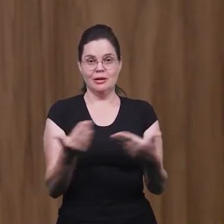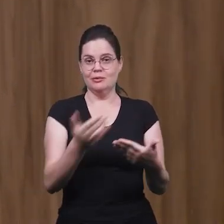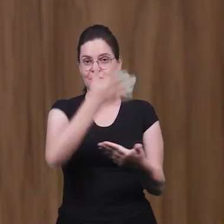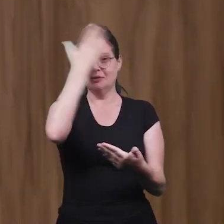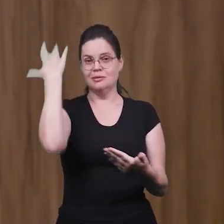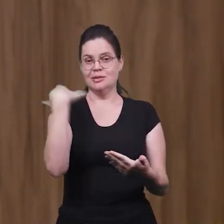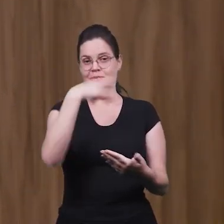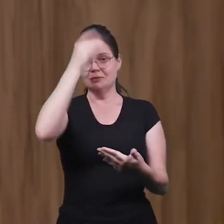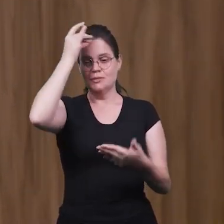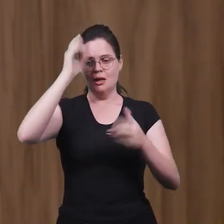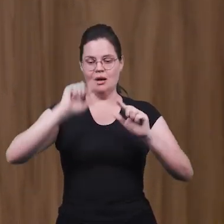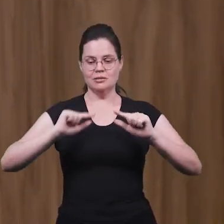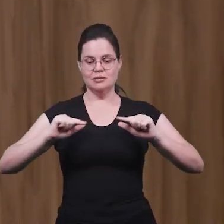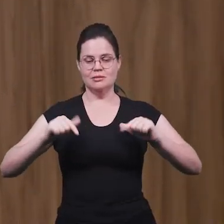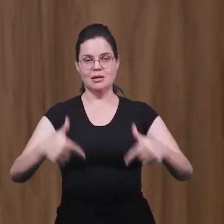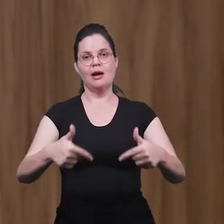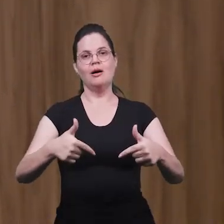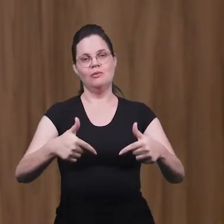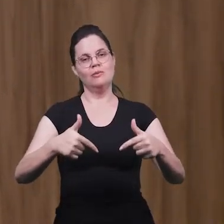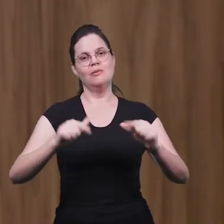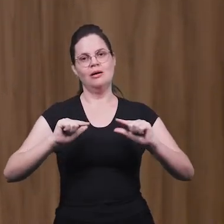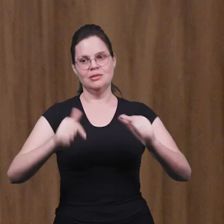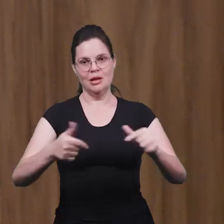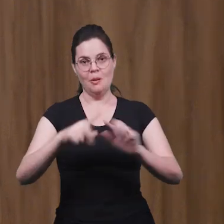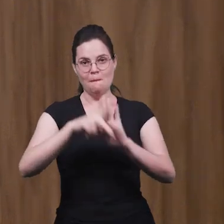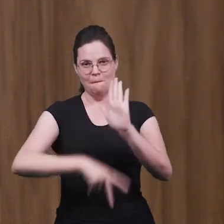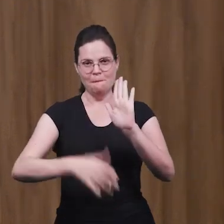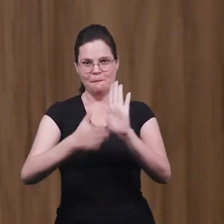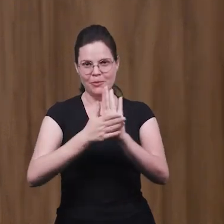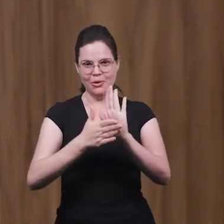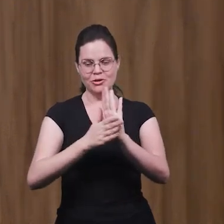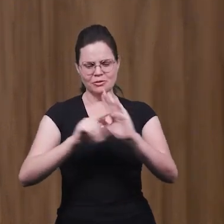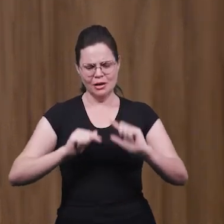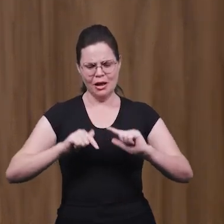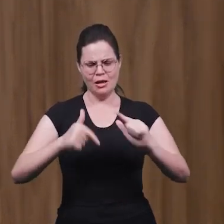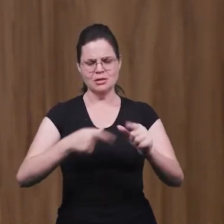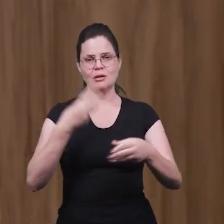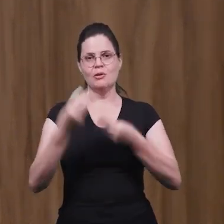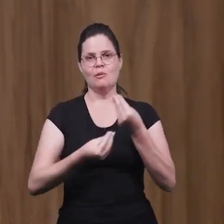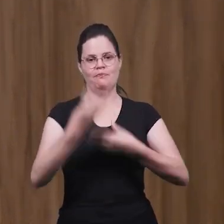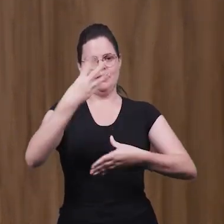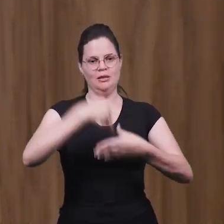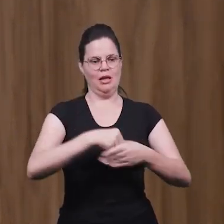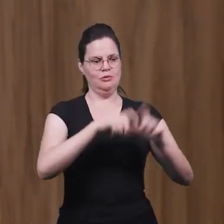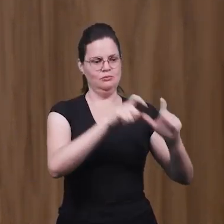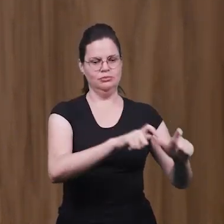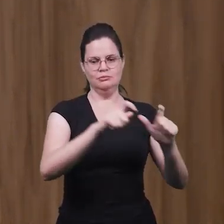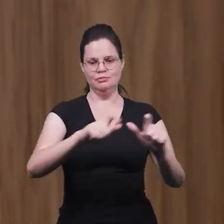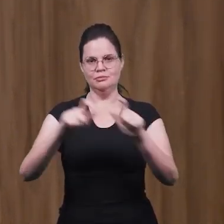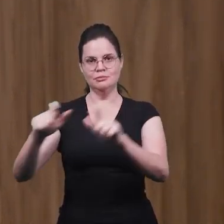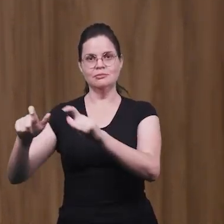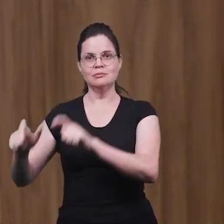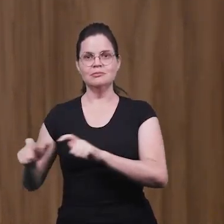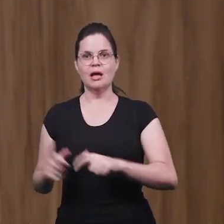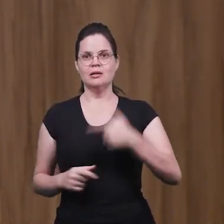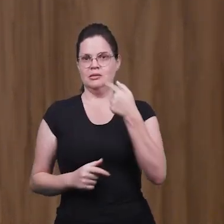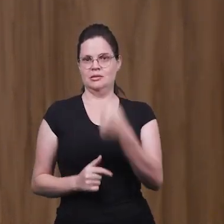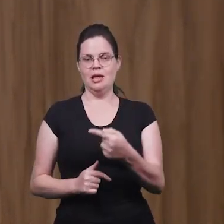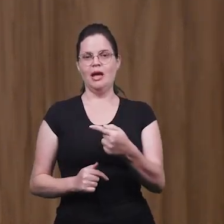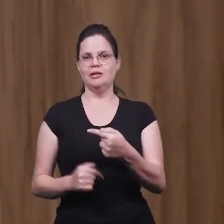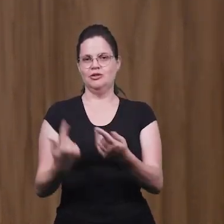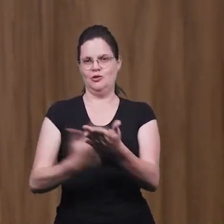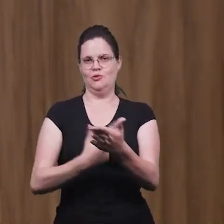executa esse projeto através da ação de Deus, através do Espírito Santo, nas 7 cartas do Apocalipse. E